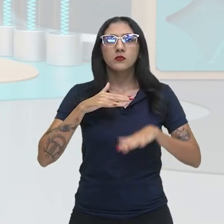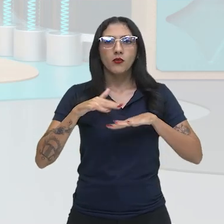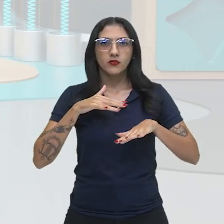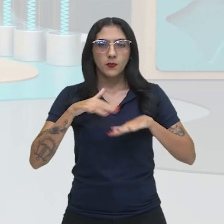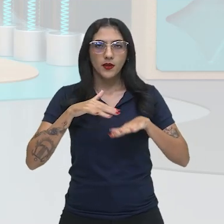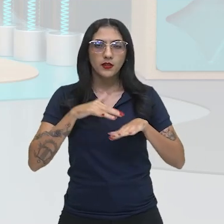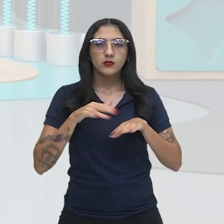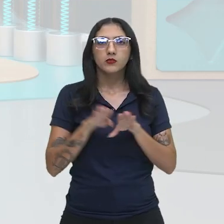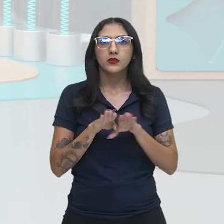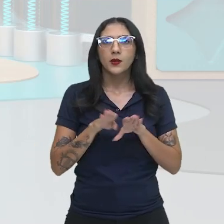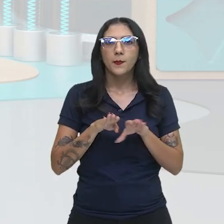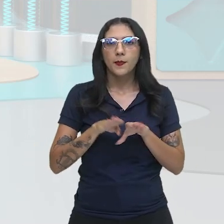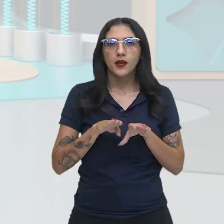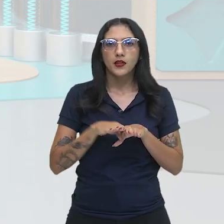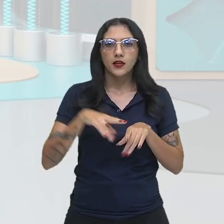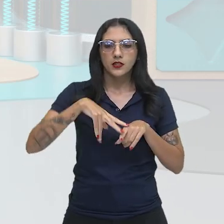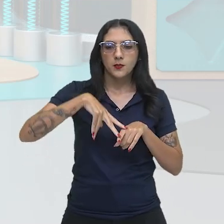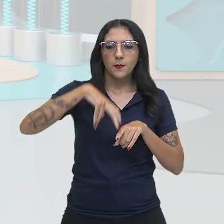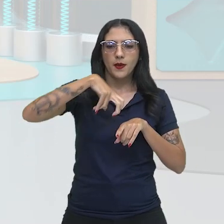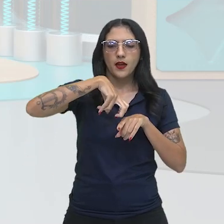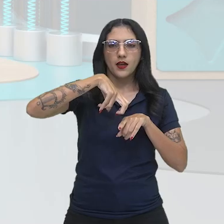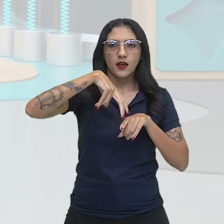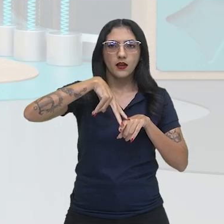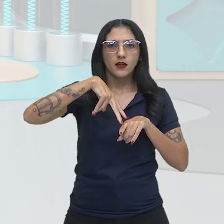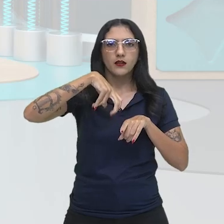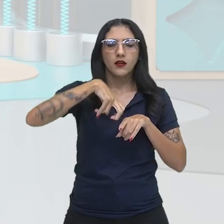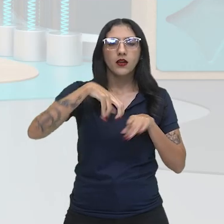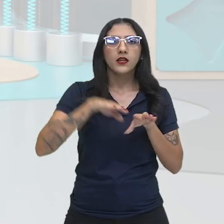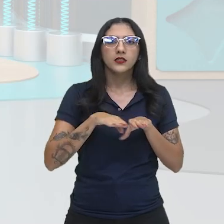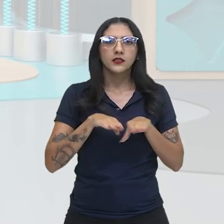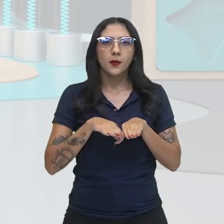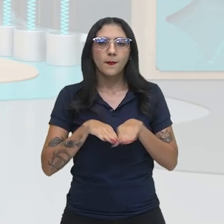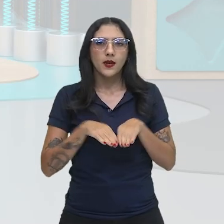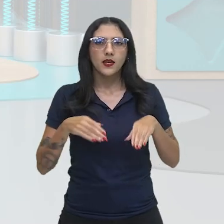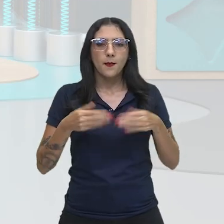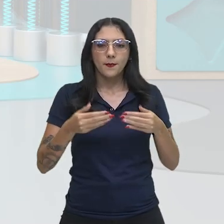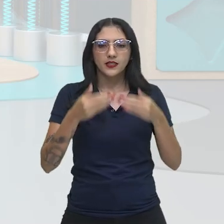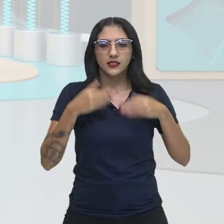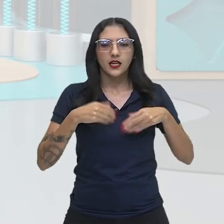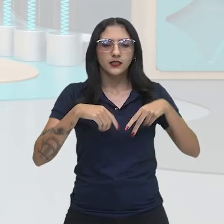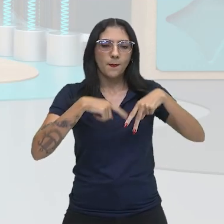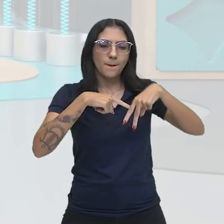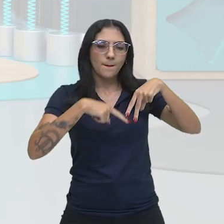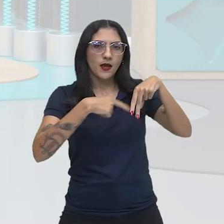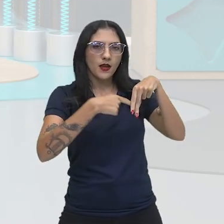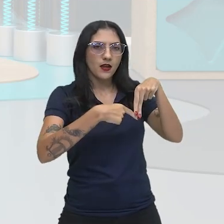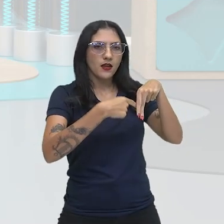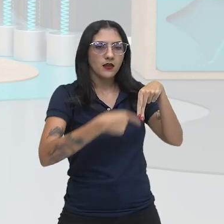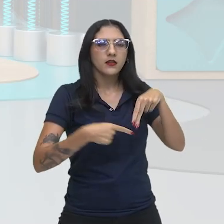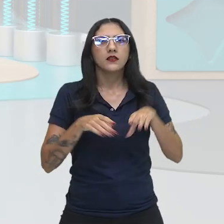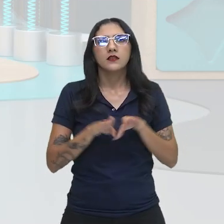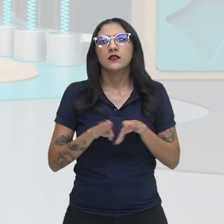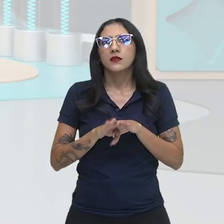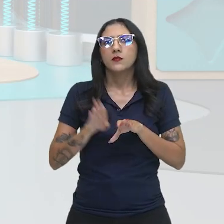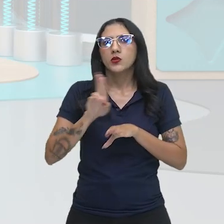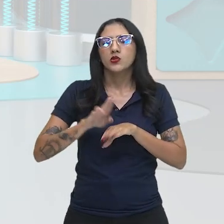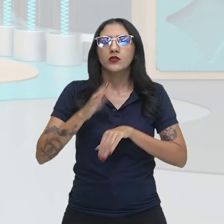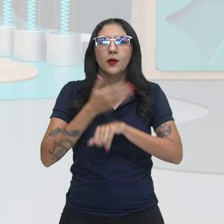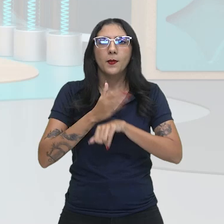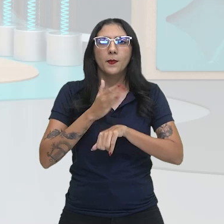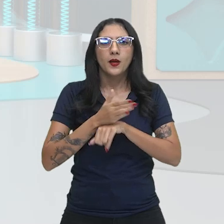de elevação de calcanhares para trabalhar a panturrilha, também fazer atividades voltadas